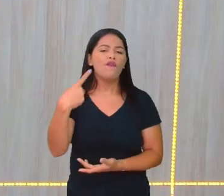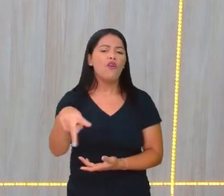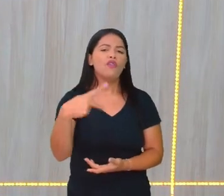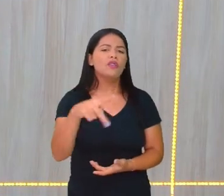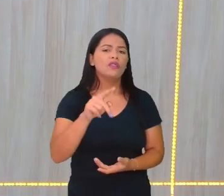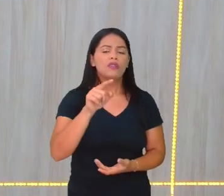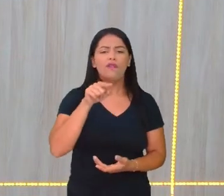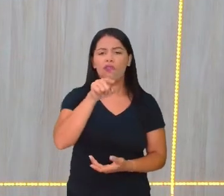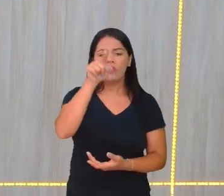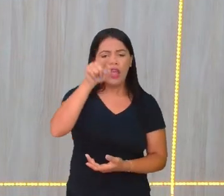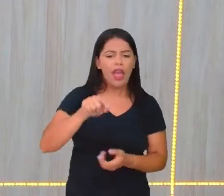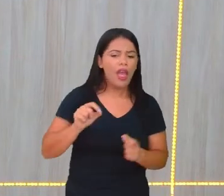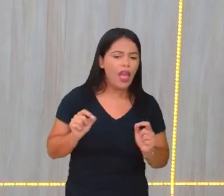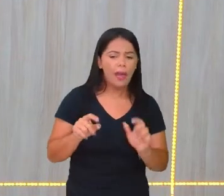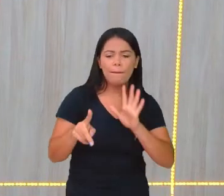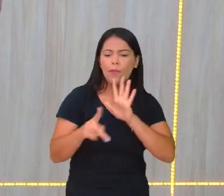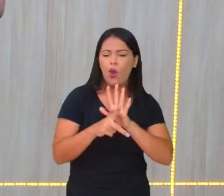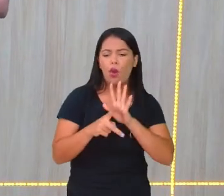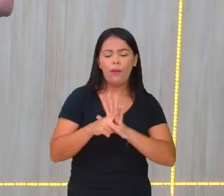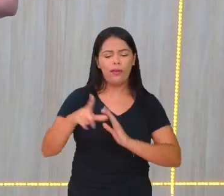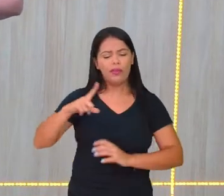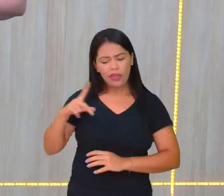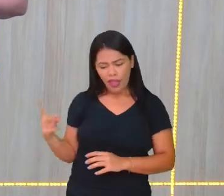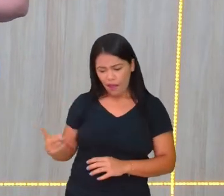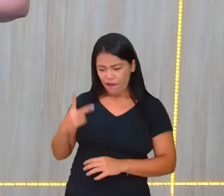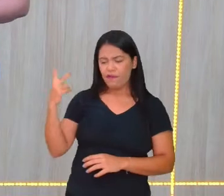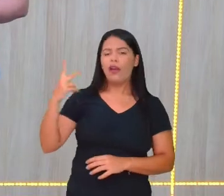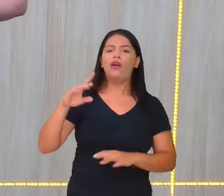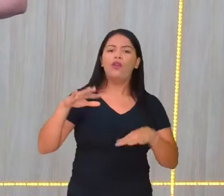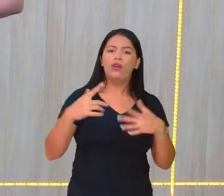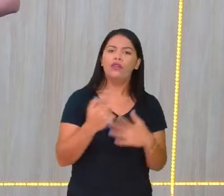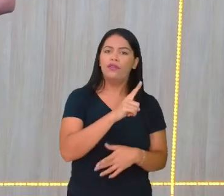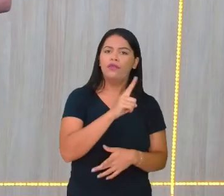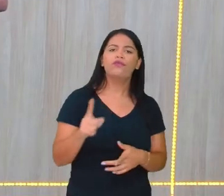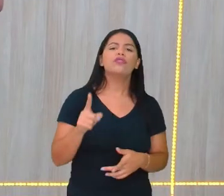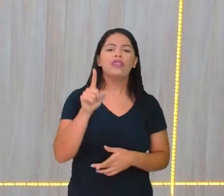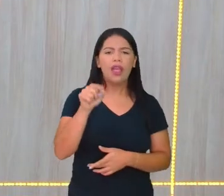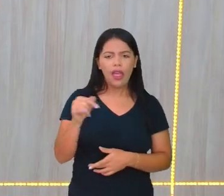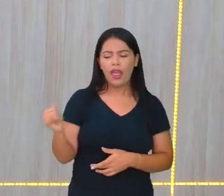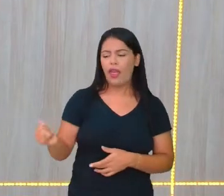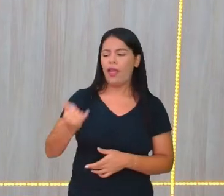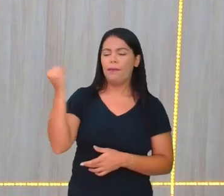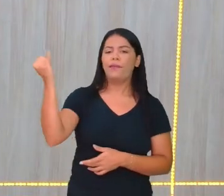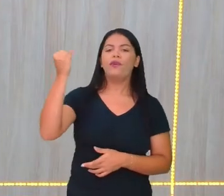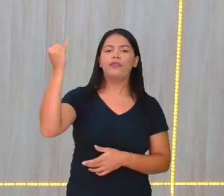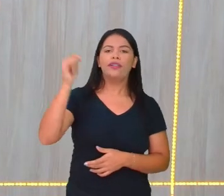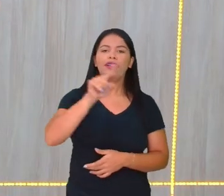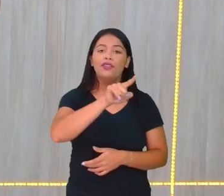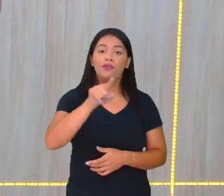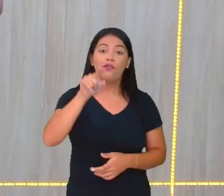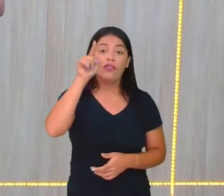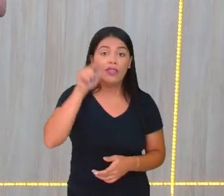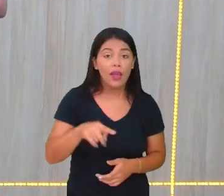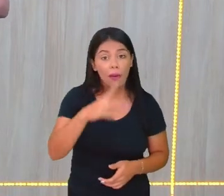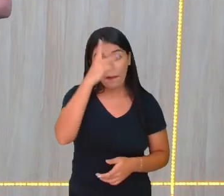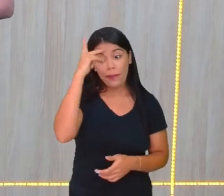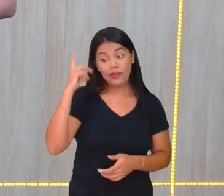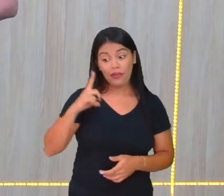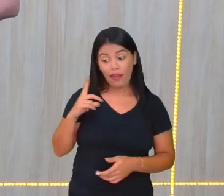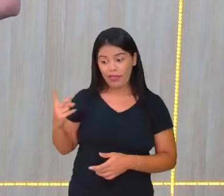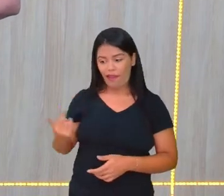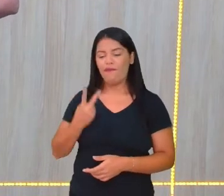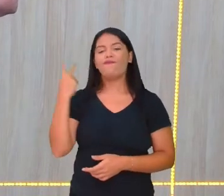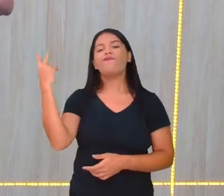Tá? Então, essa ideia que deve ser construída, você é importante, você é alguém valioso,